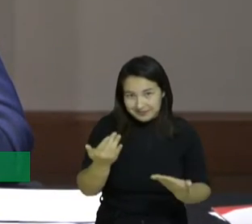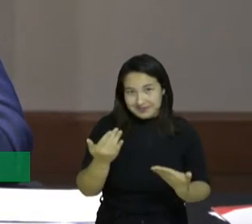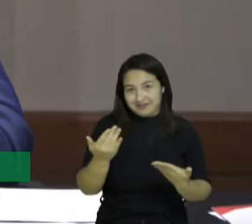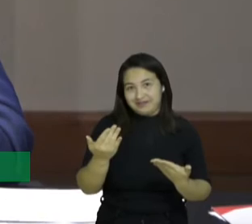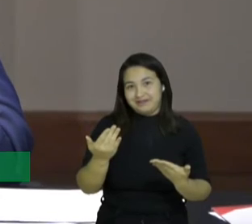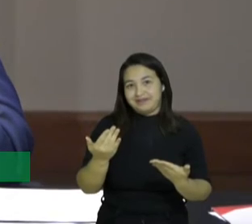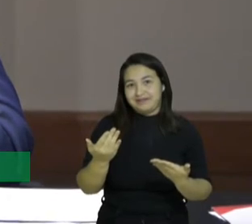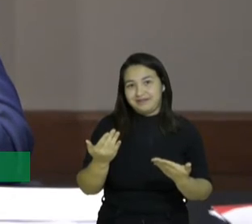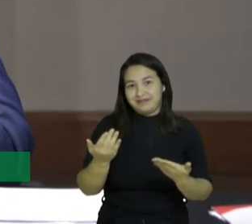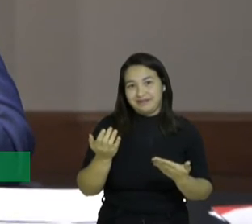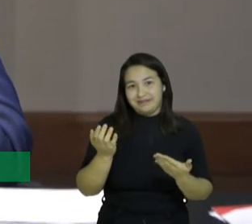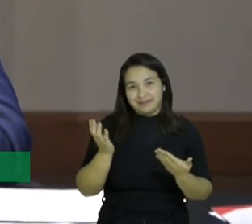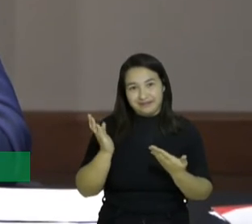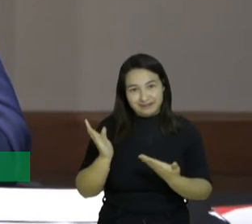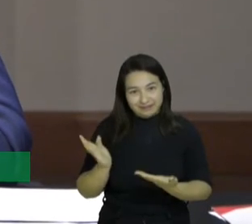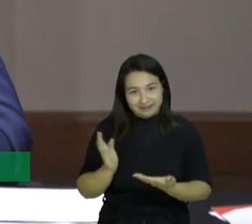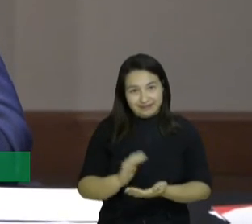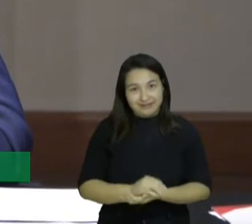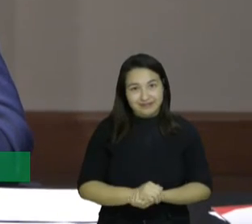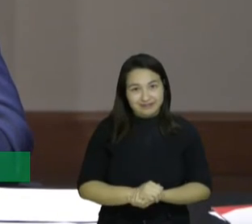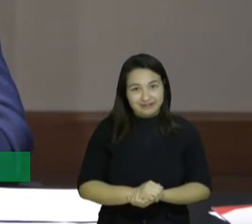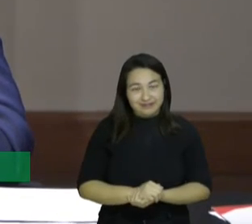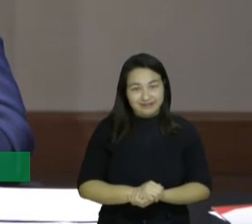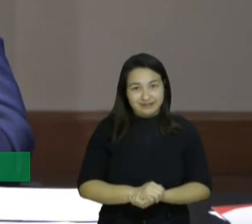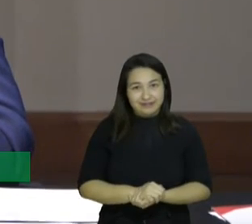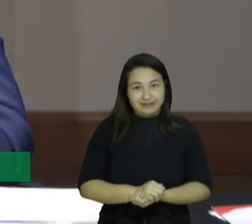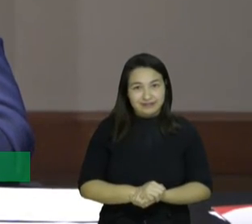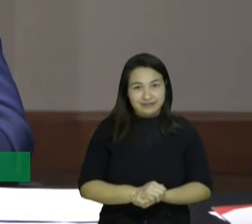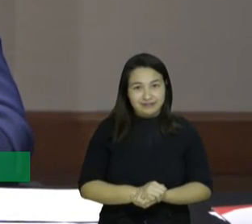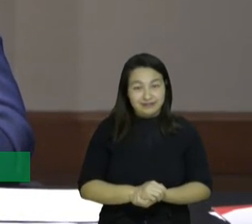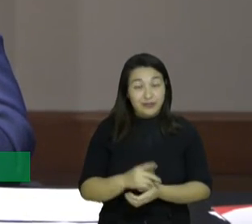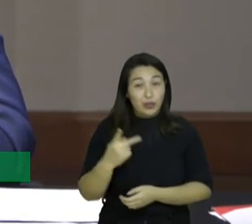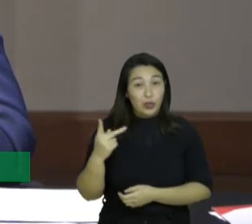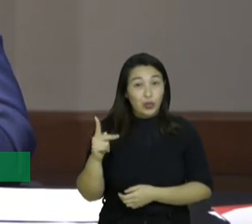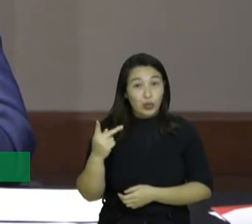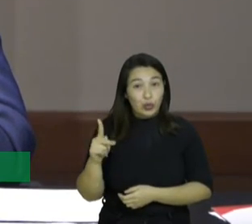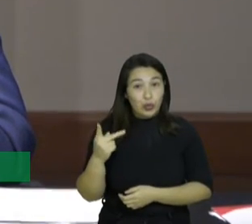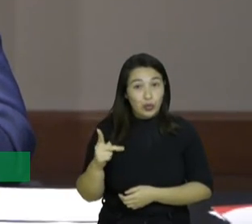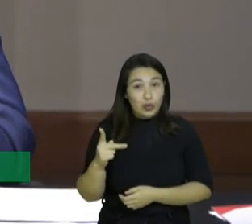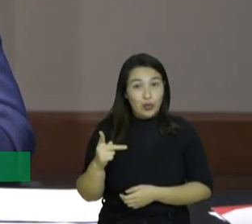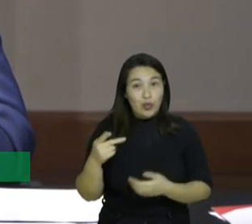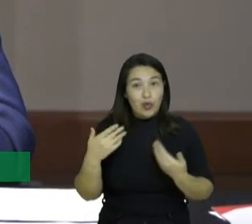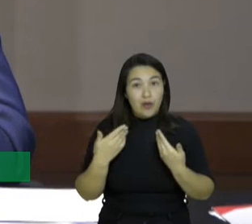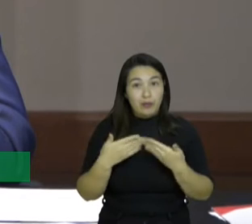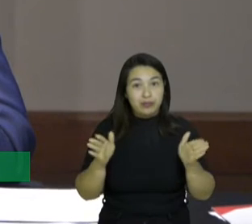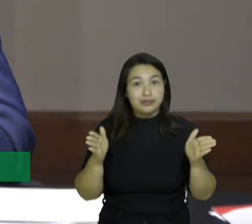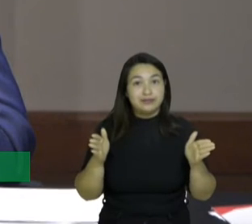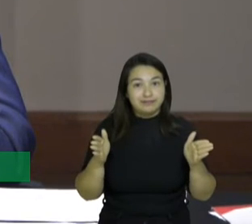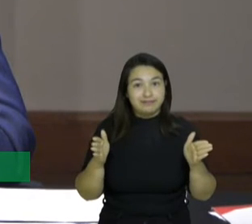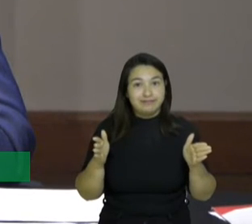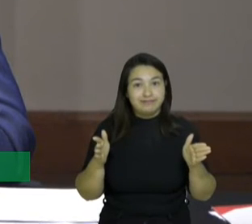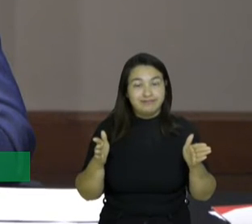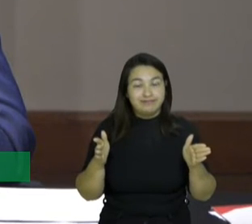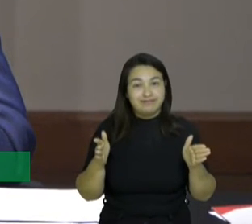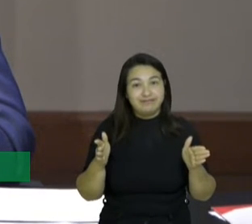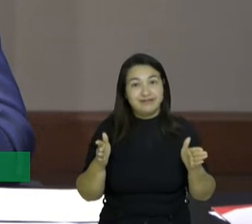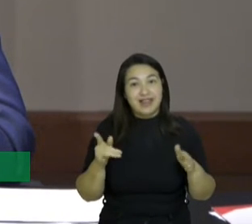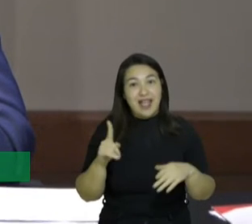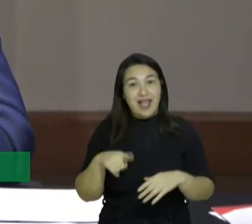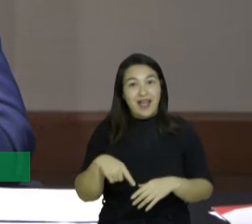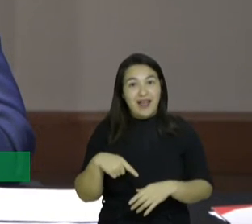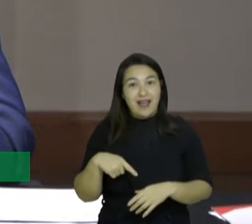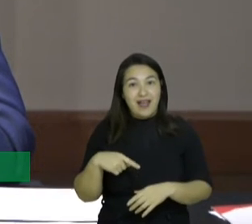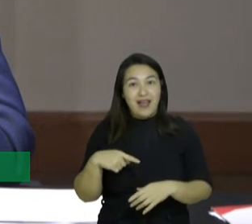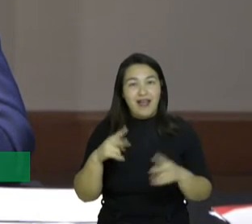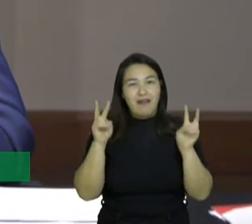para muito seja muito bem-vindo parabéns pela sua pela sua exposição eh essa essa